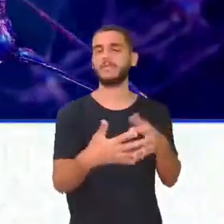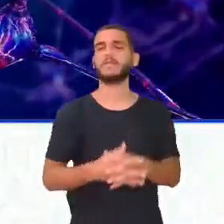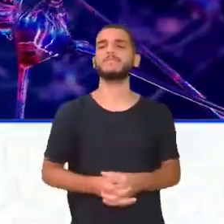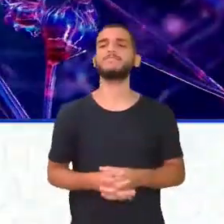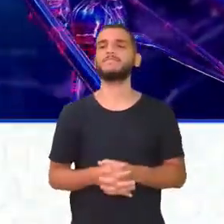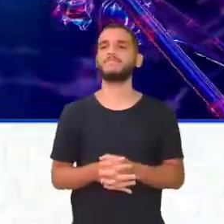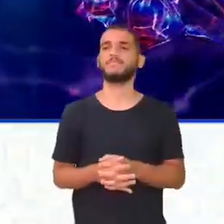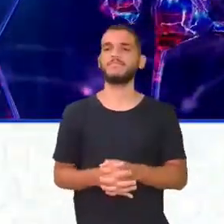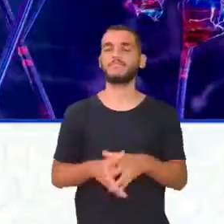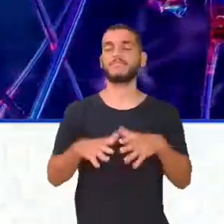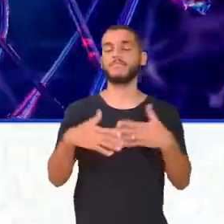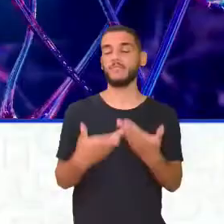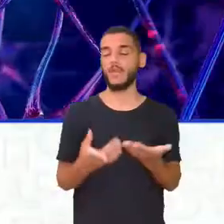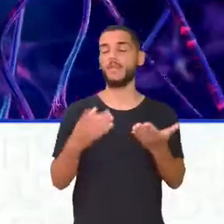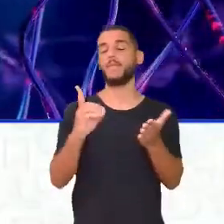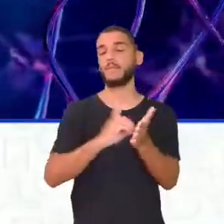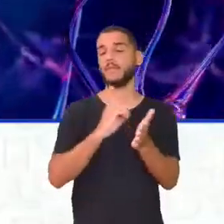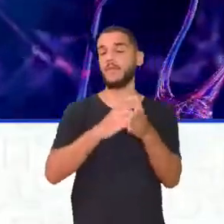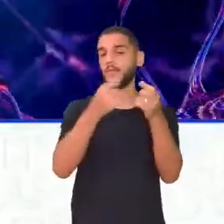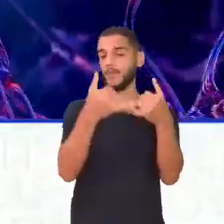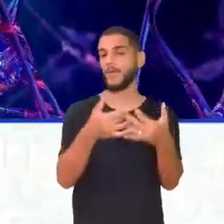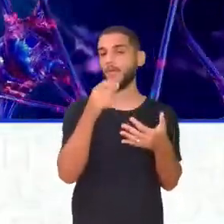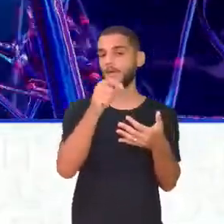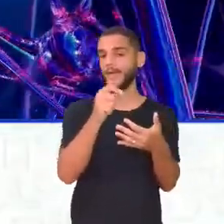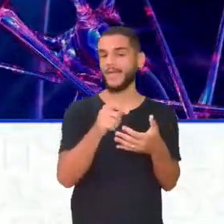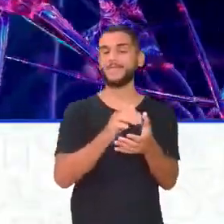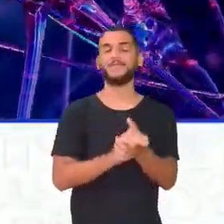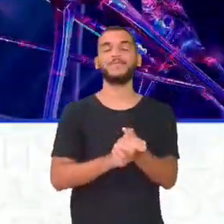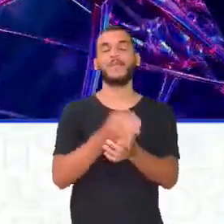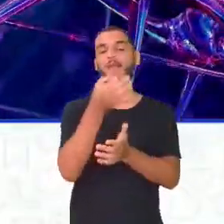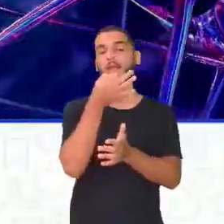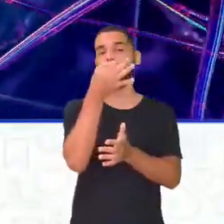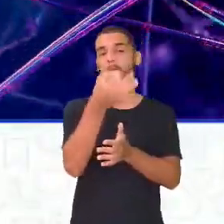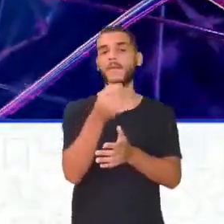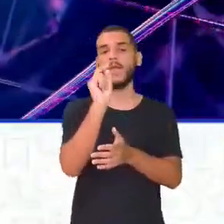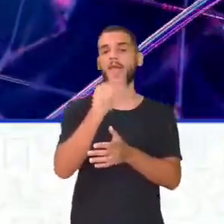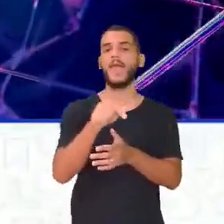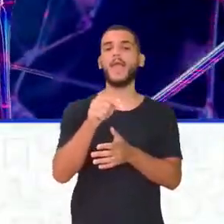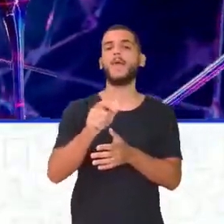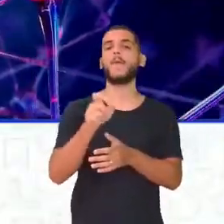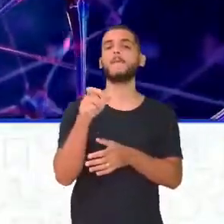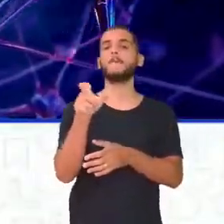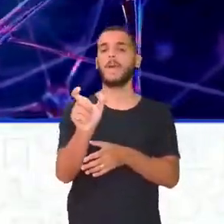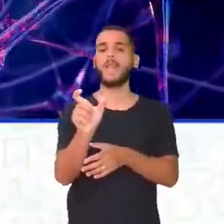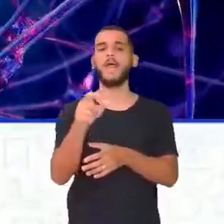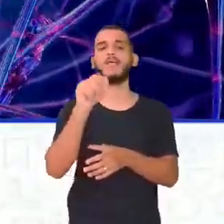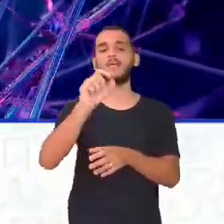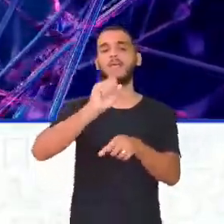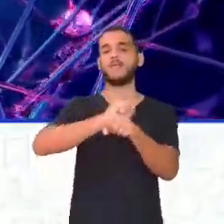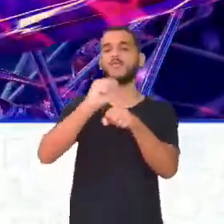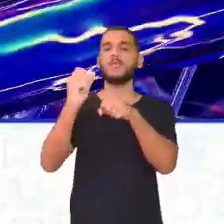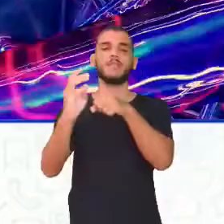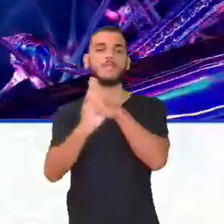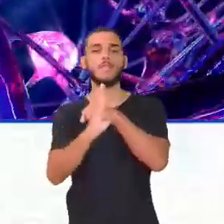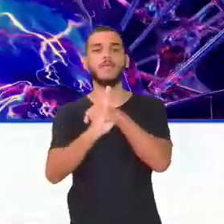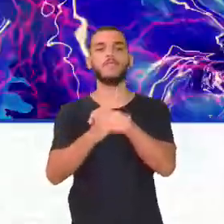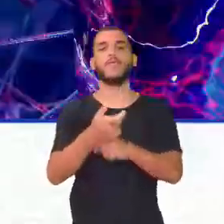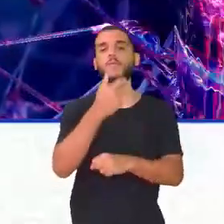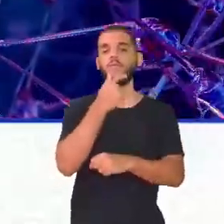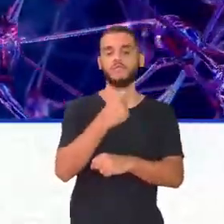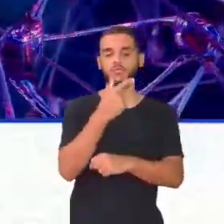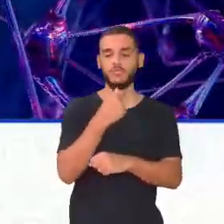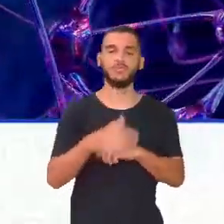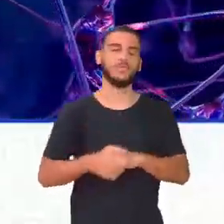argumento? Segundo o dicionário, argumento é uma palavra que é um substantivo masculino. E tem duas definições.